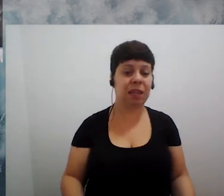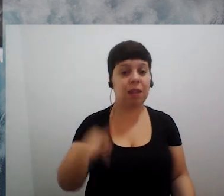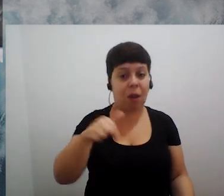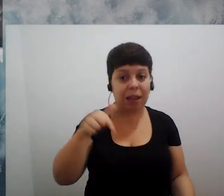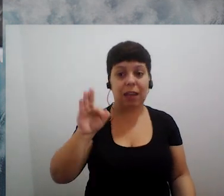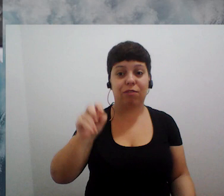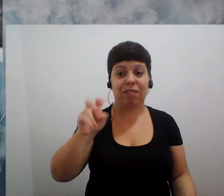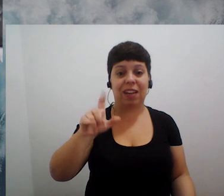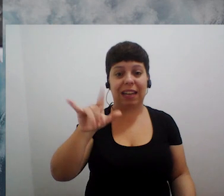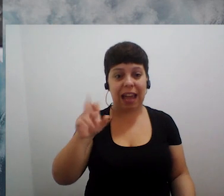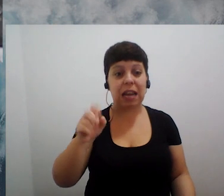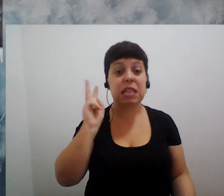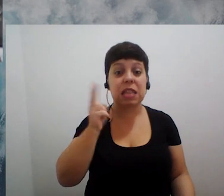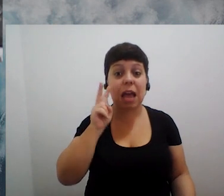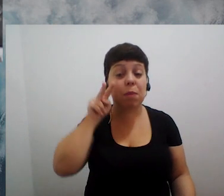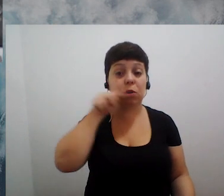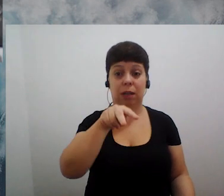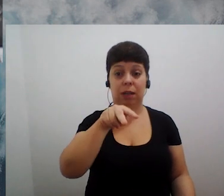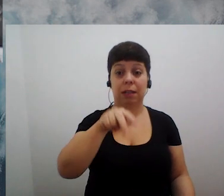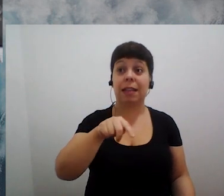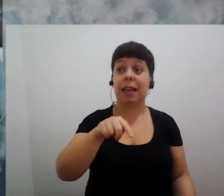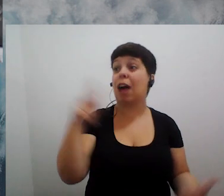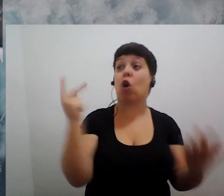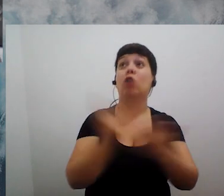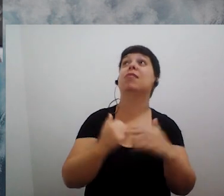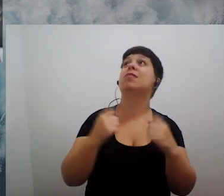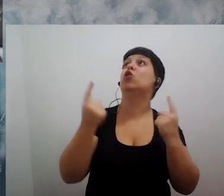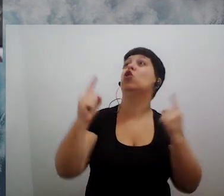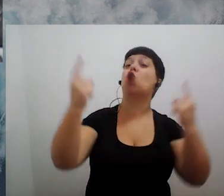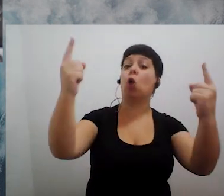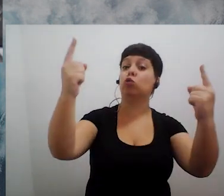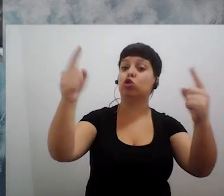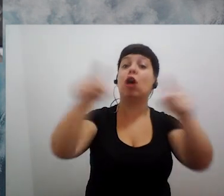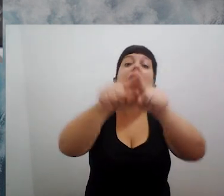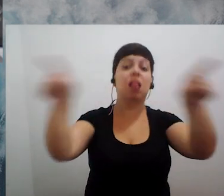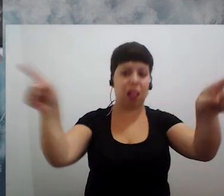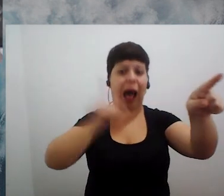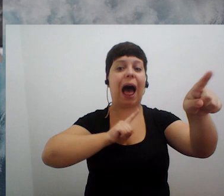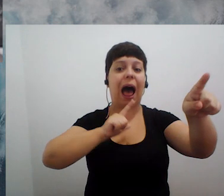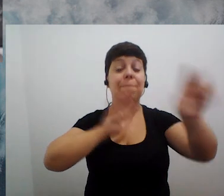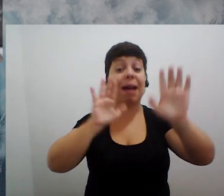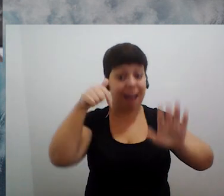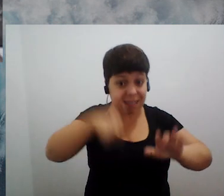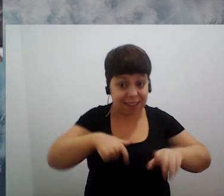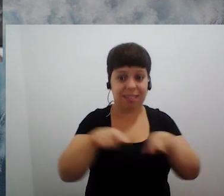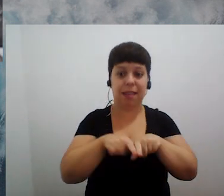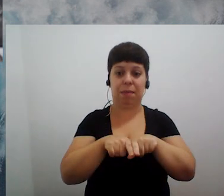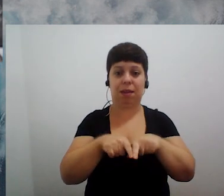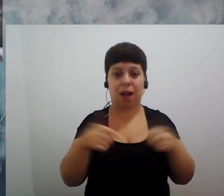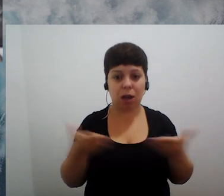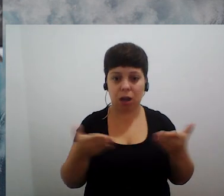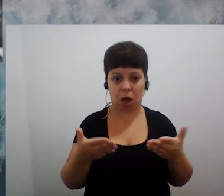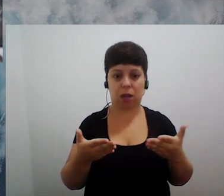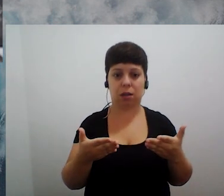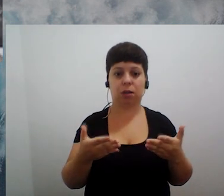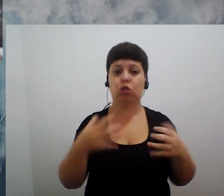Faveleira, a gente sempre procura trazer esse ponto de vista de que as coisas não estão acontecendo lá. Estão acontecendo lá e aqui também,